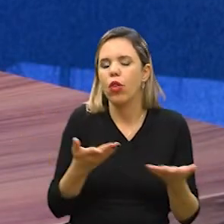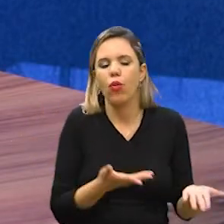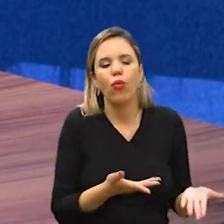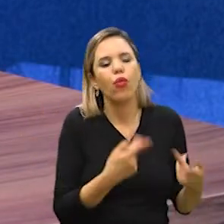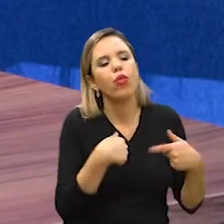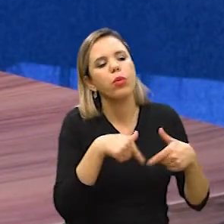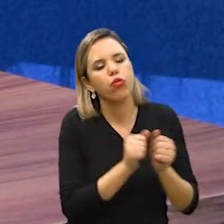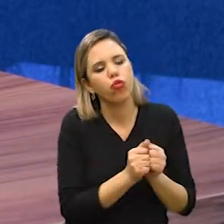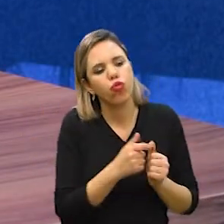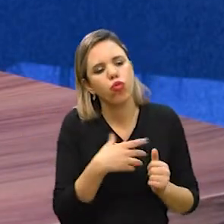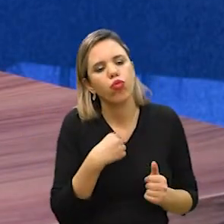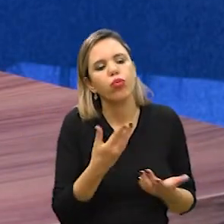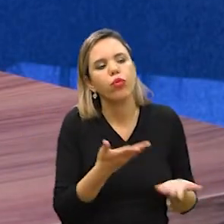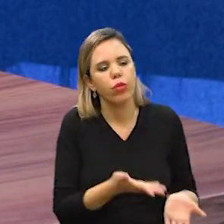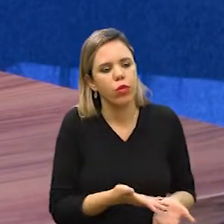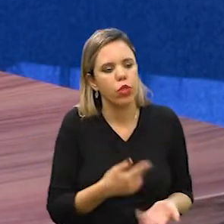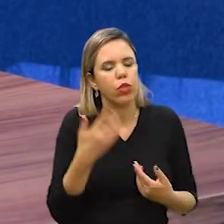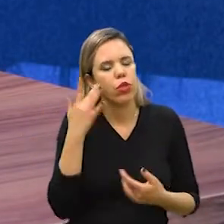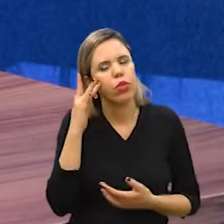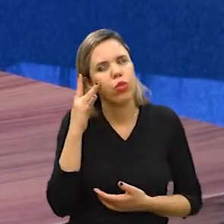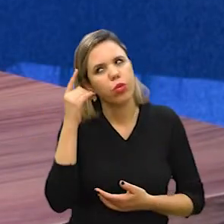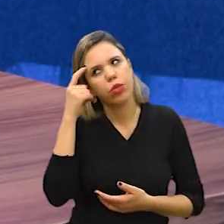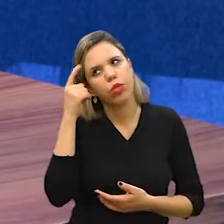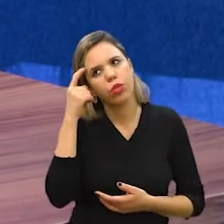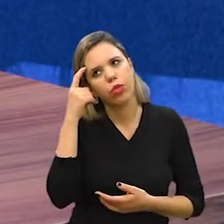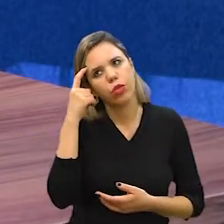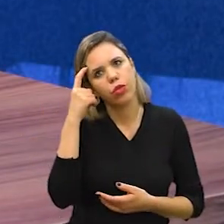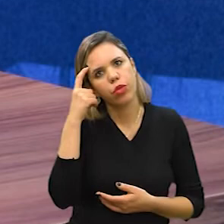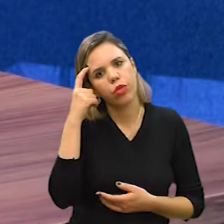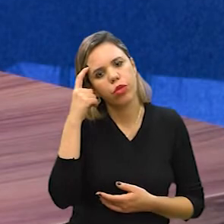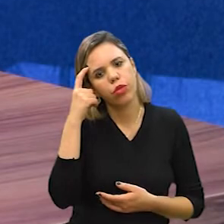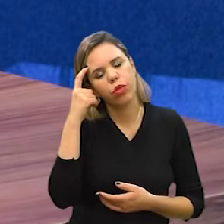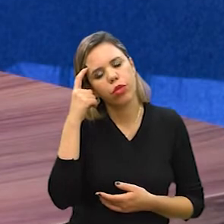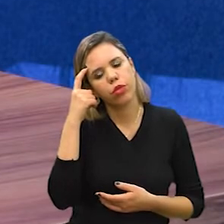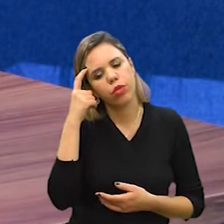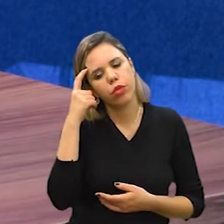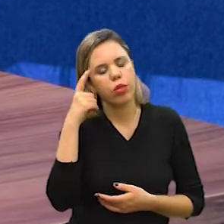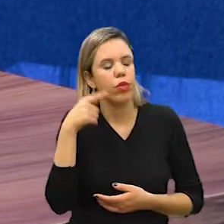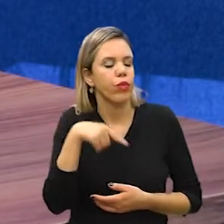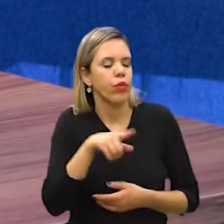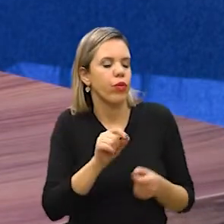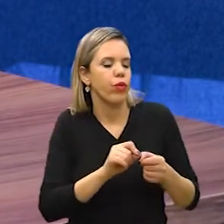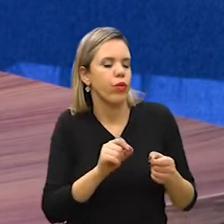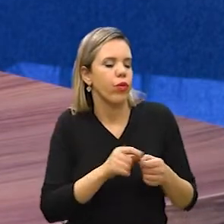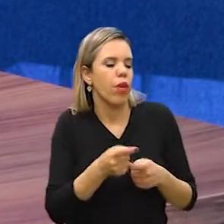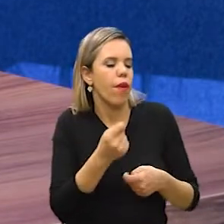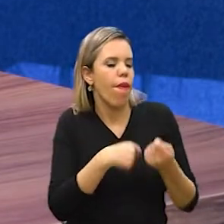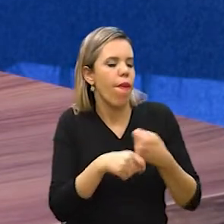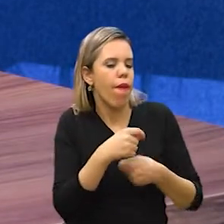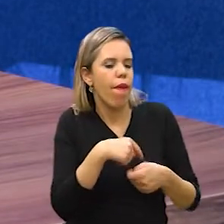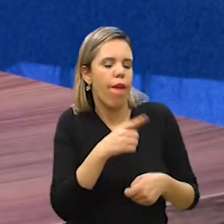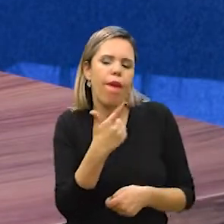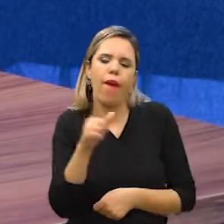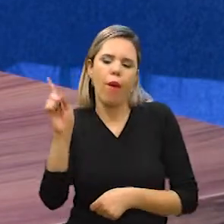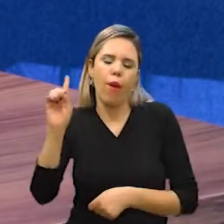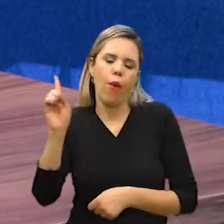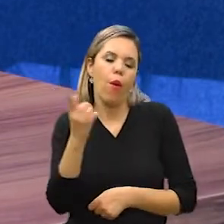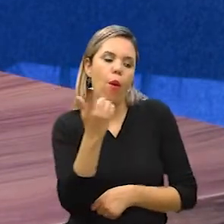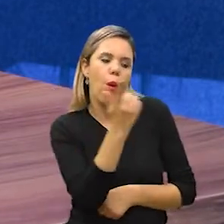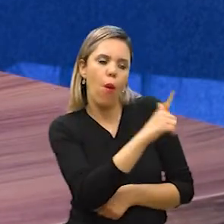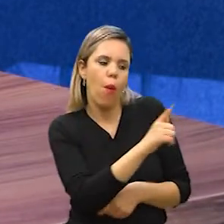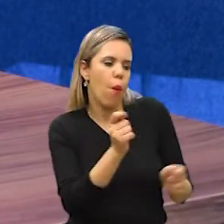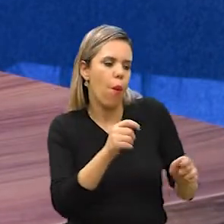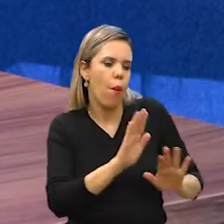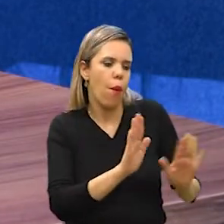esse convite, como foi isso para você? Como você pensou, olha, a gente vai fazer esse negócio e não